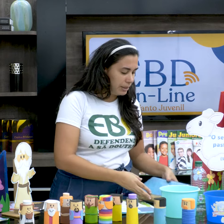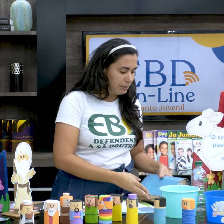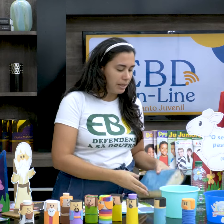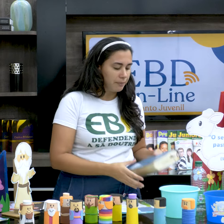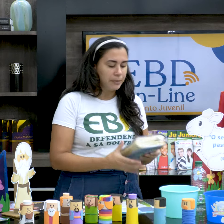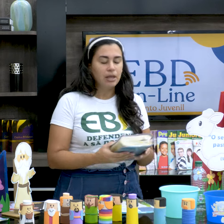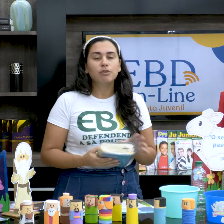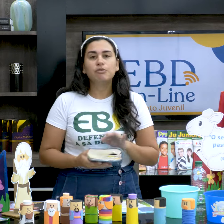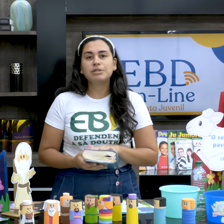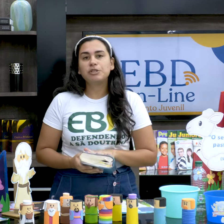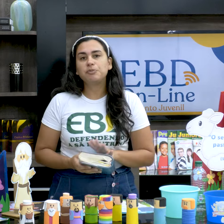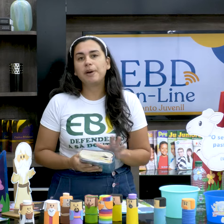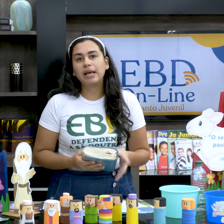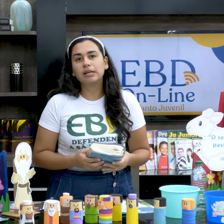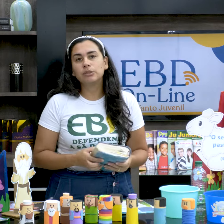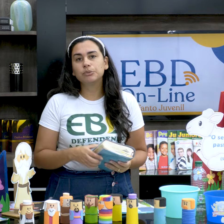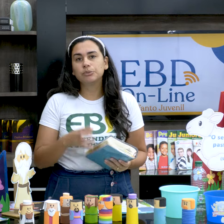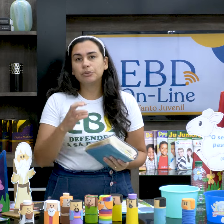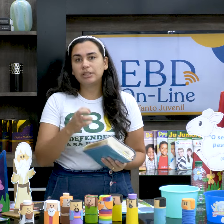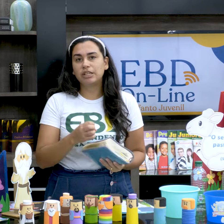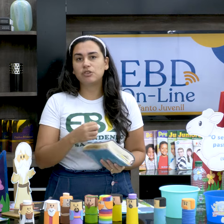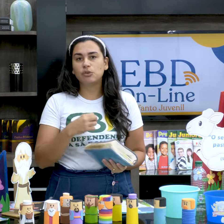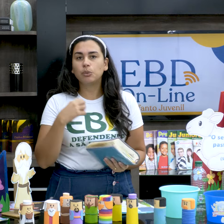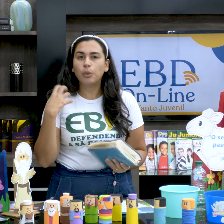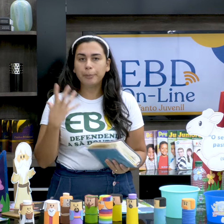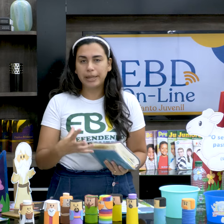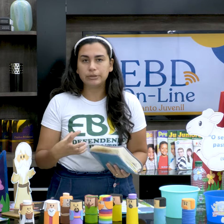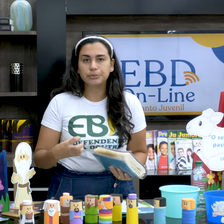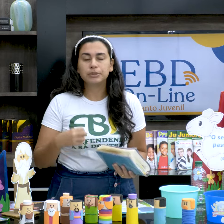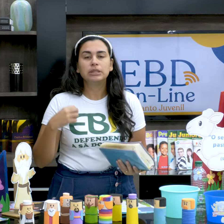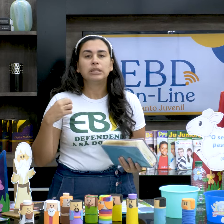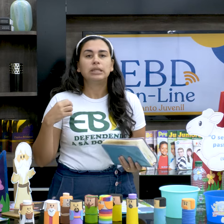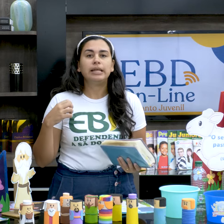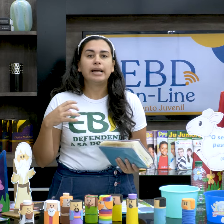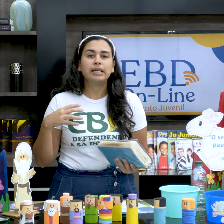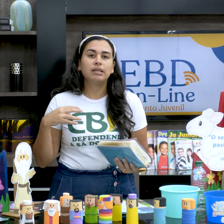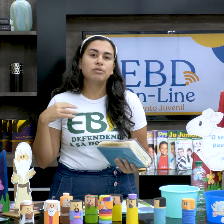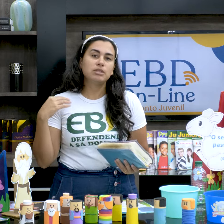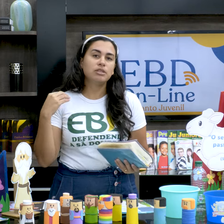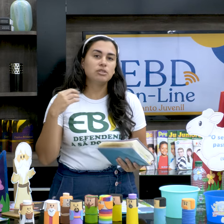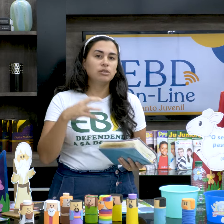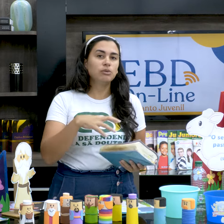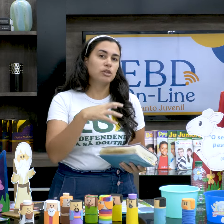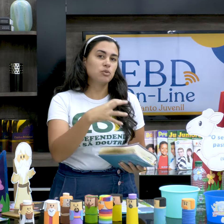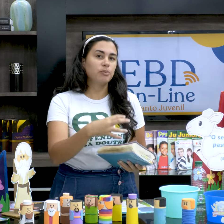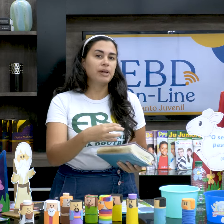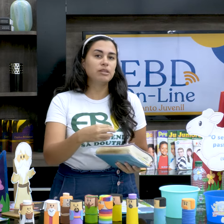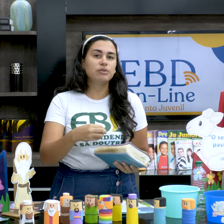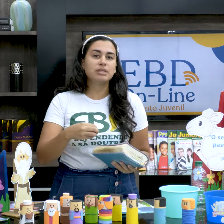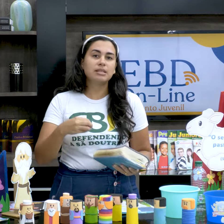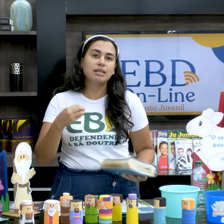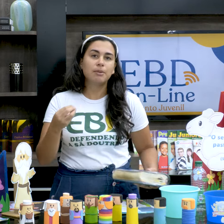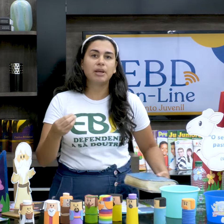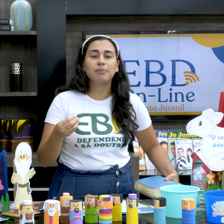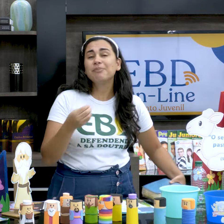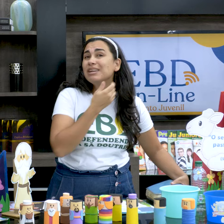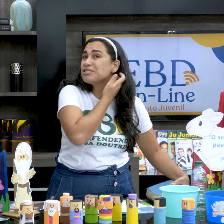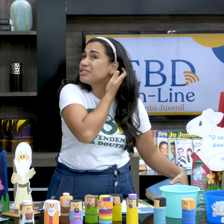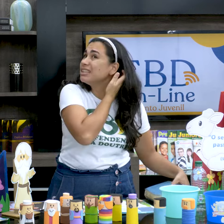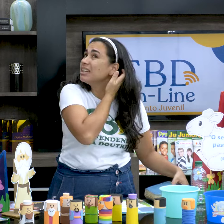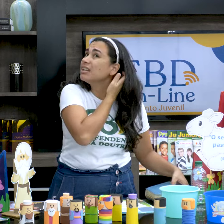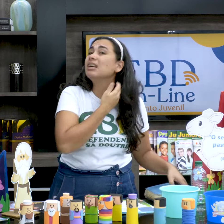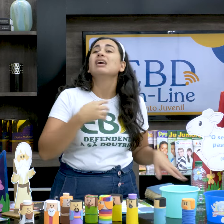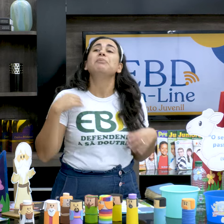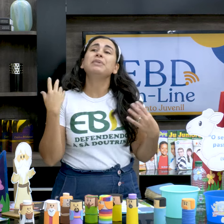leem na Bíblia, vocês pegam o texto completo. E aí, você estando com o texto completo, você sabe.